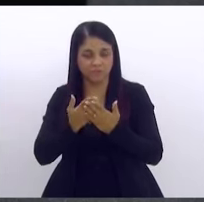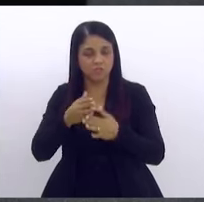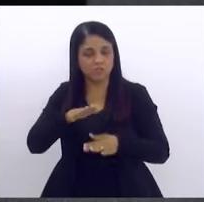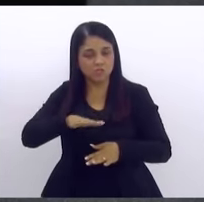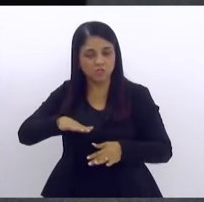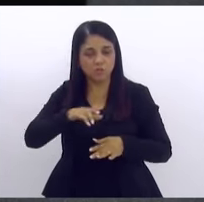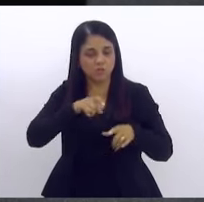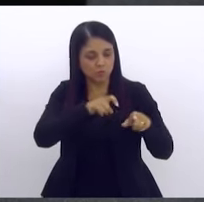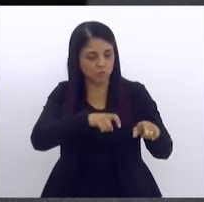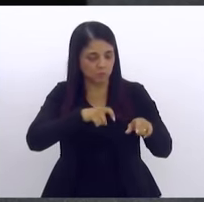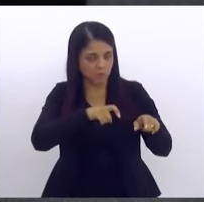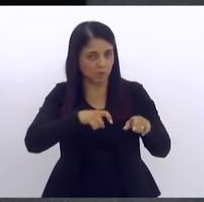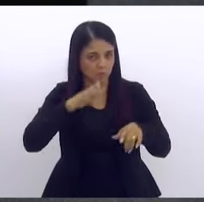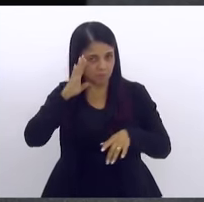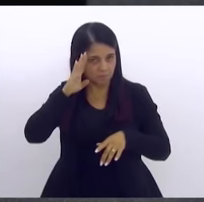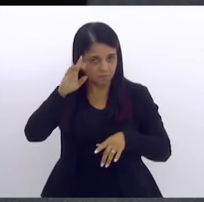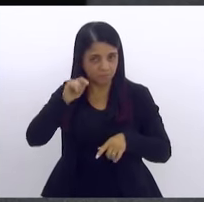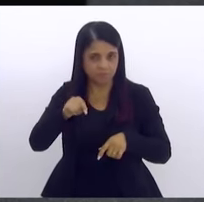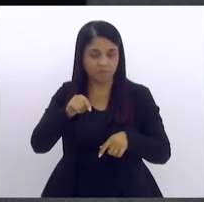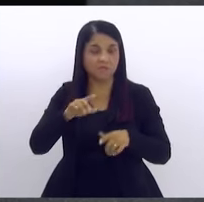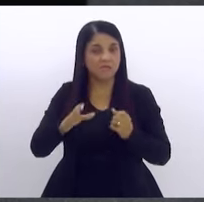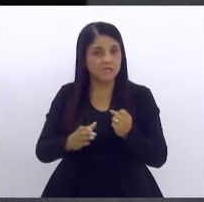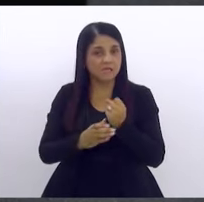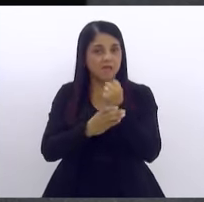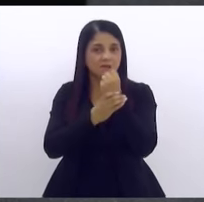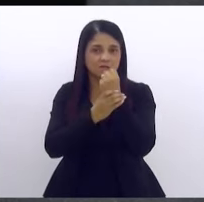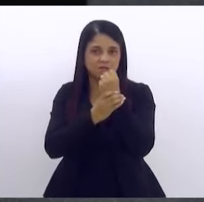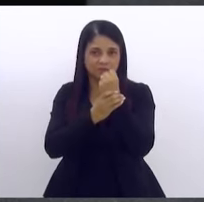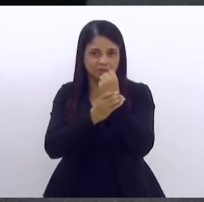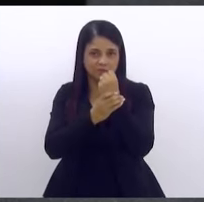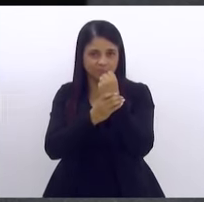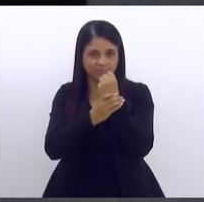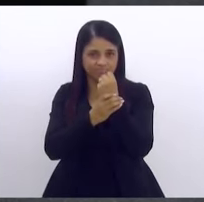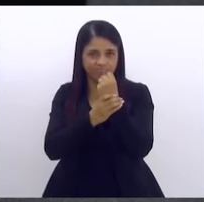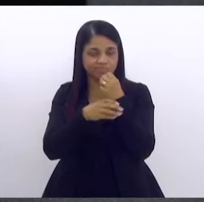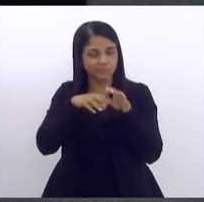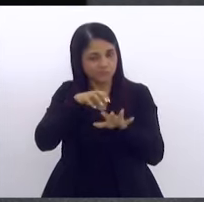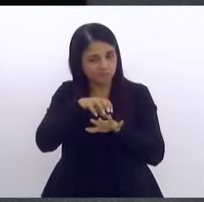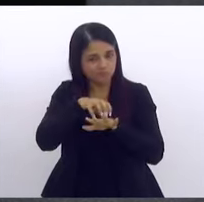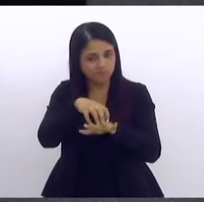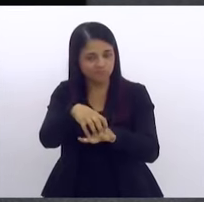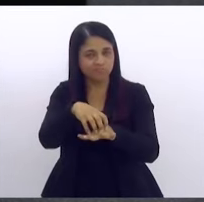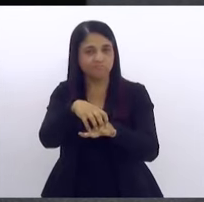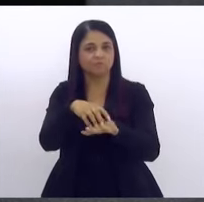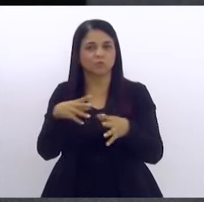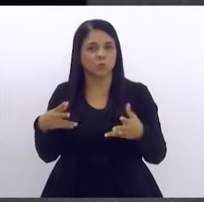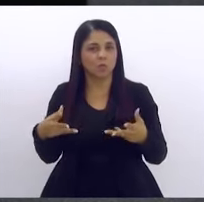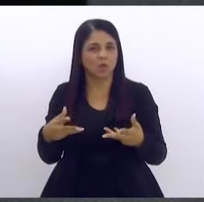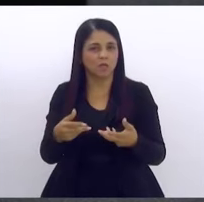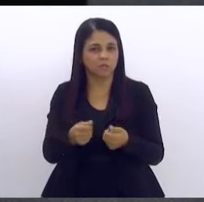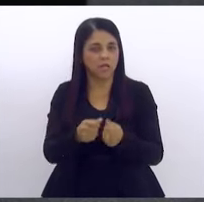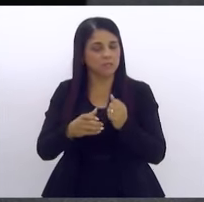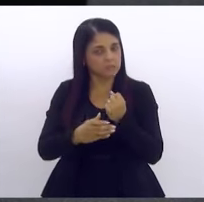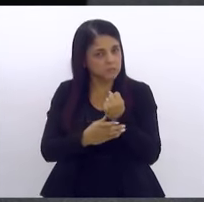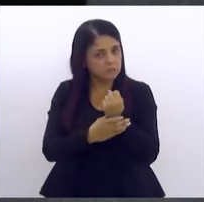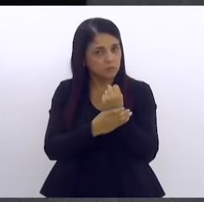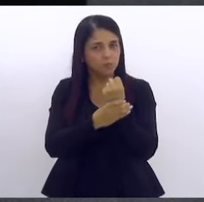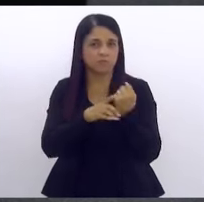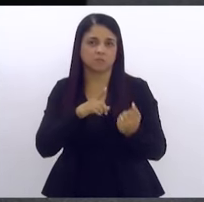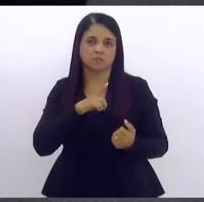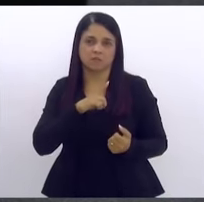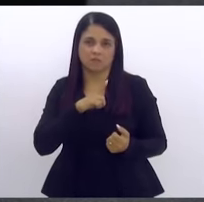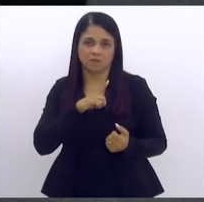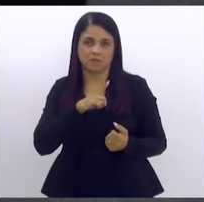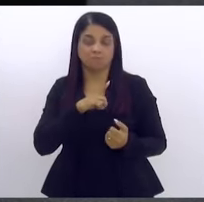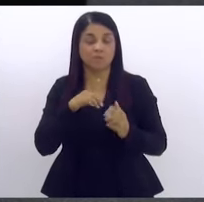rural. É um projeto que garante que o transporte seja feito com qualidade, com segurança. É uma